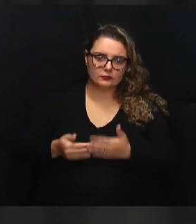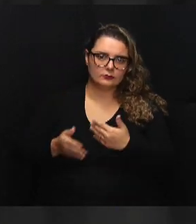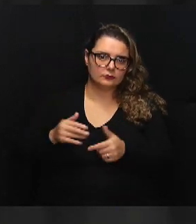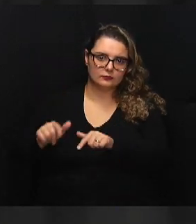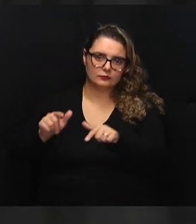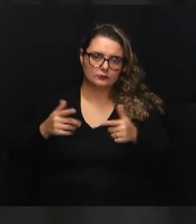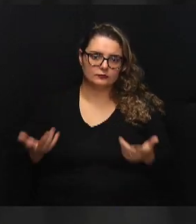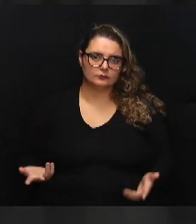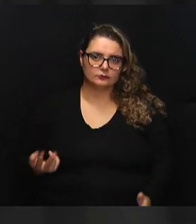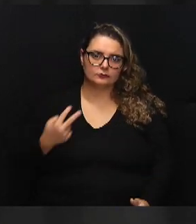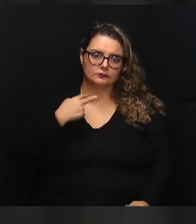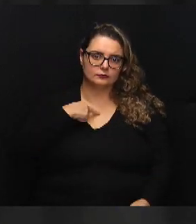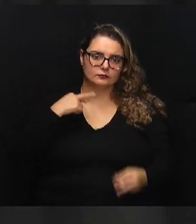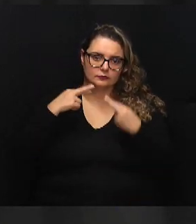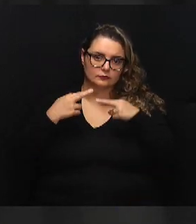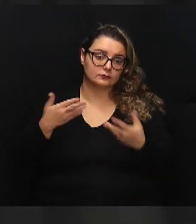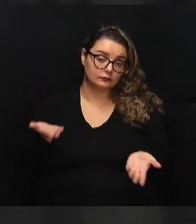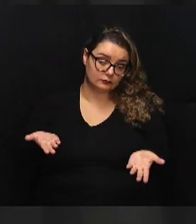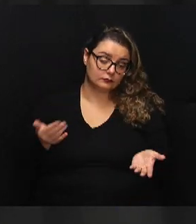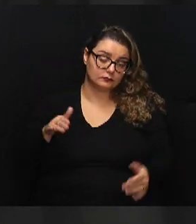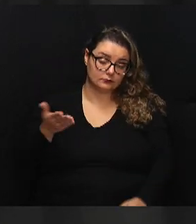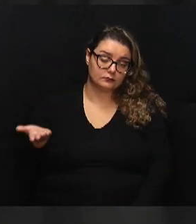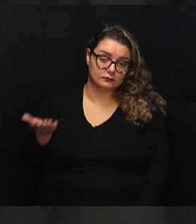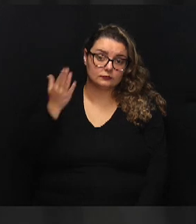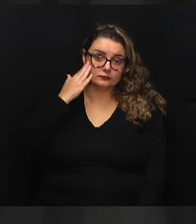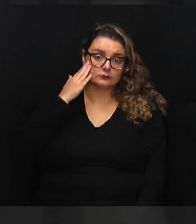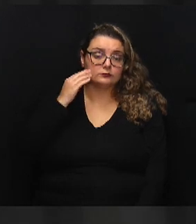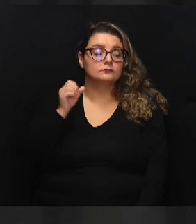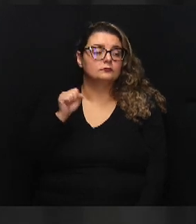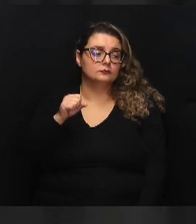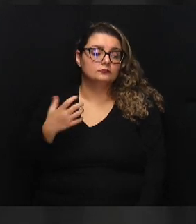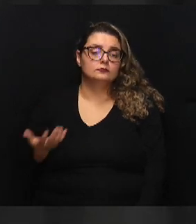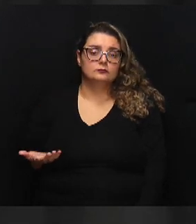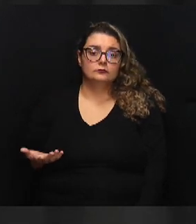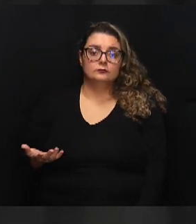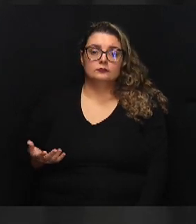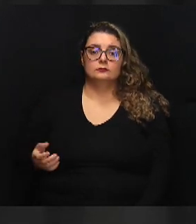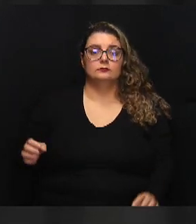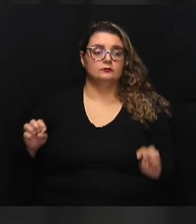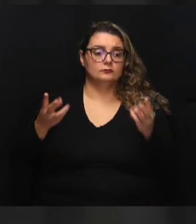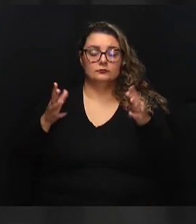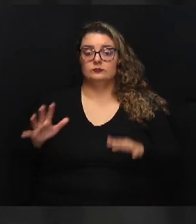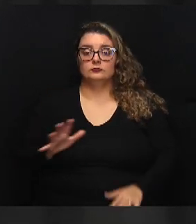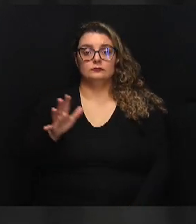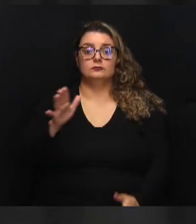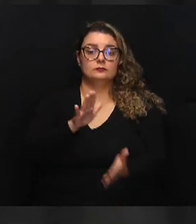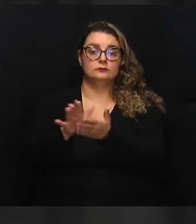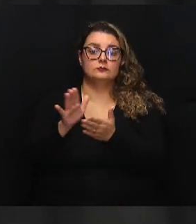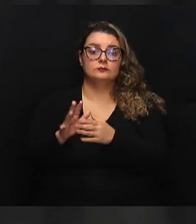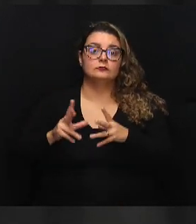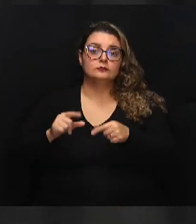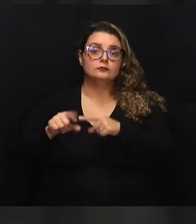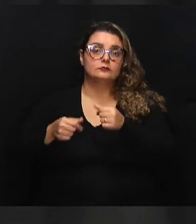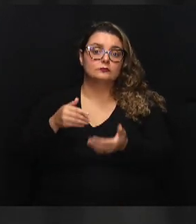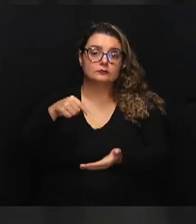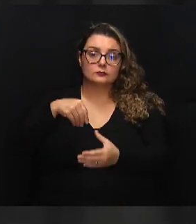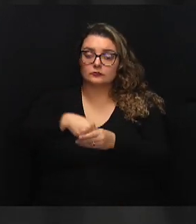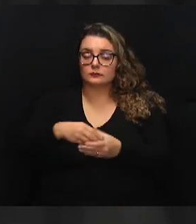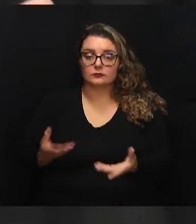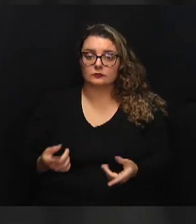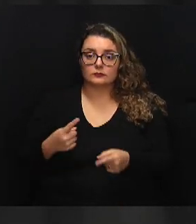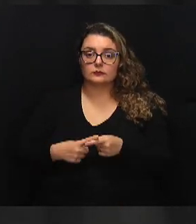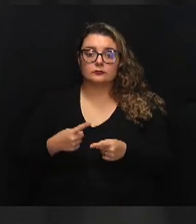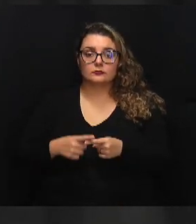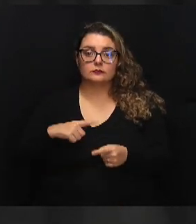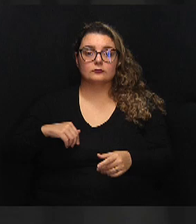Aí eu não posso reclamar mais. Entendeu? Entendi. Mas eu não vou fazer um show absurdo para gastar o dinheiro que eu tenho, só porque eu tenho